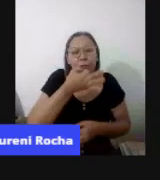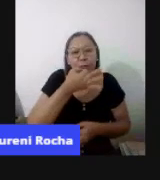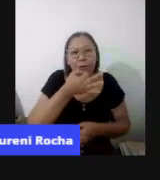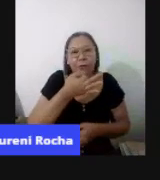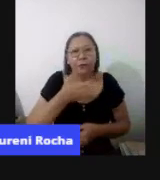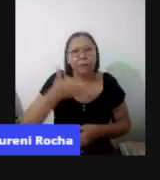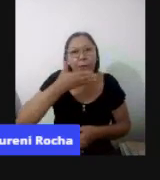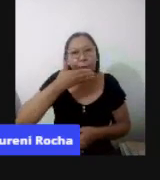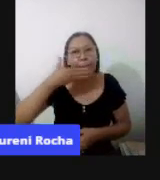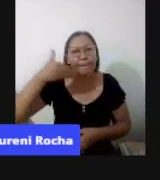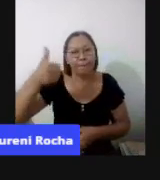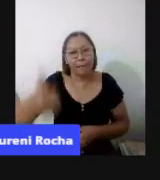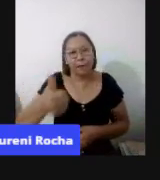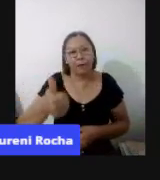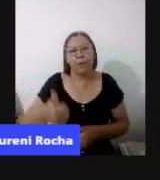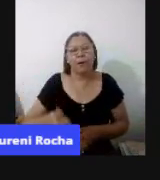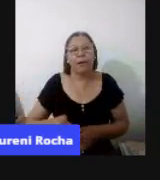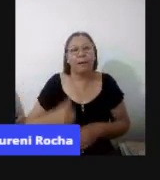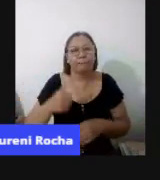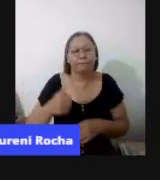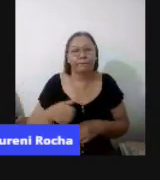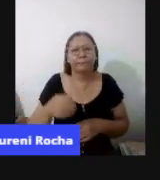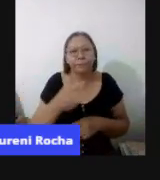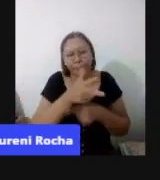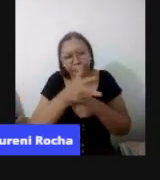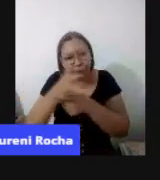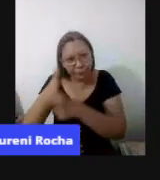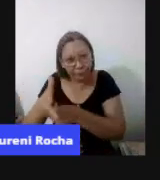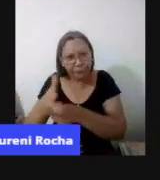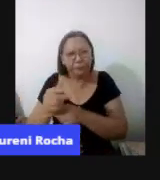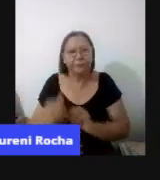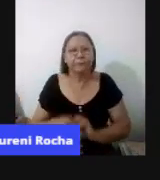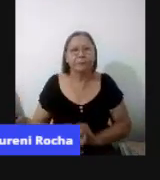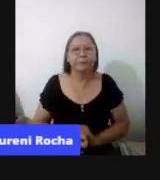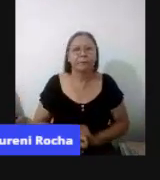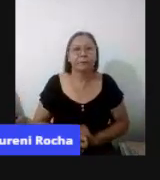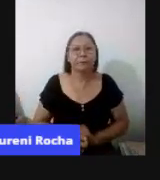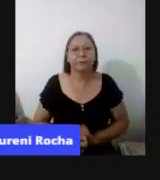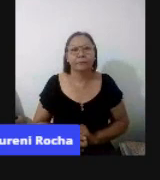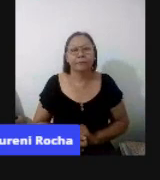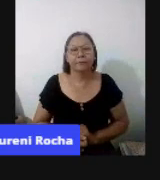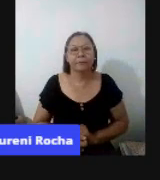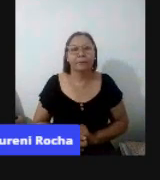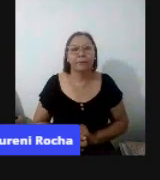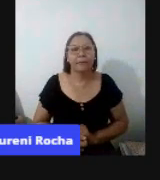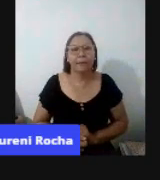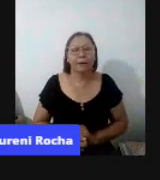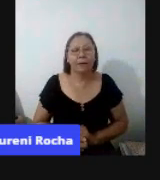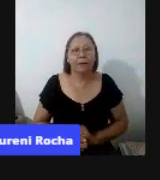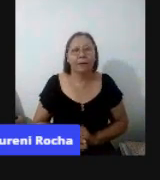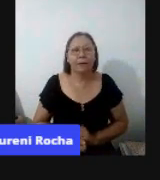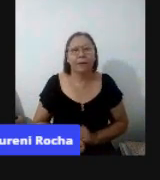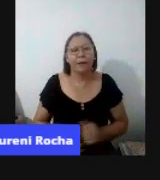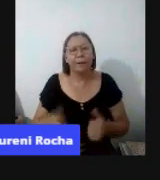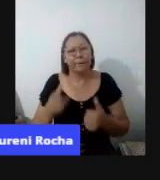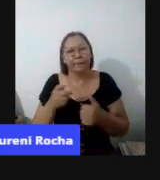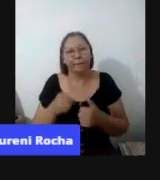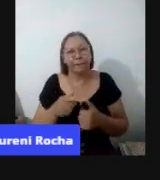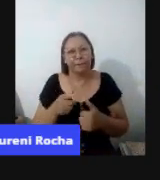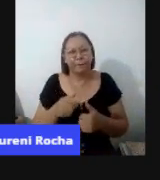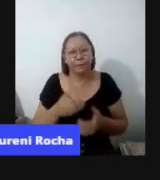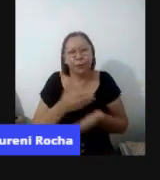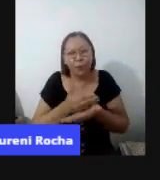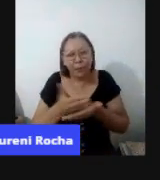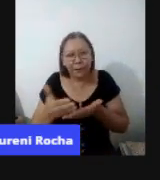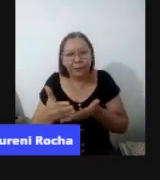as suas produções, certo? Bom, um dos problemas, para começar, um dos maiores problemas, desafios